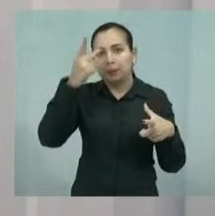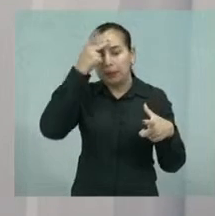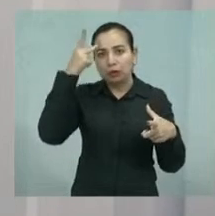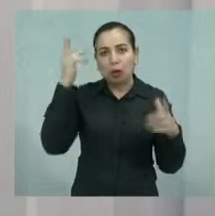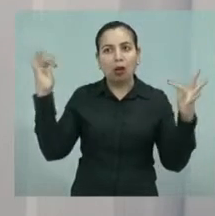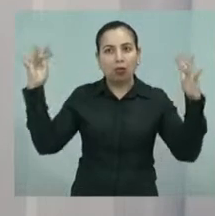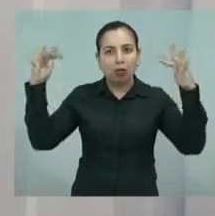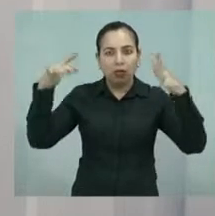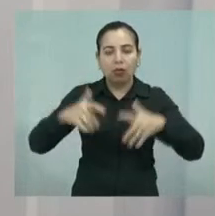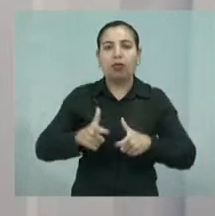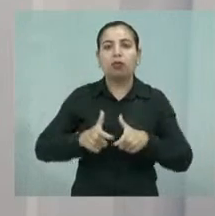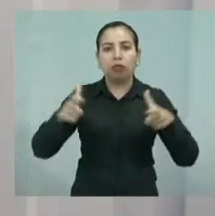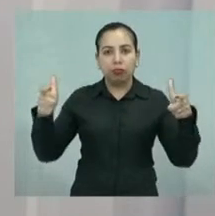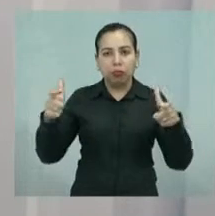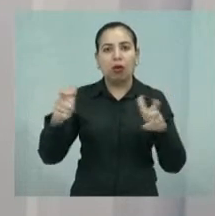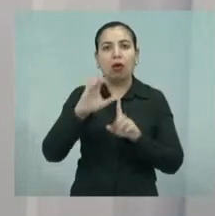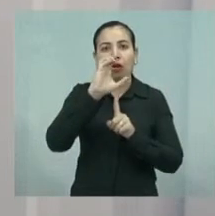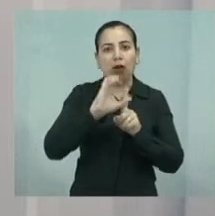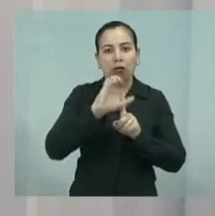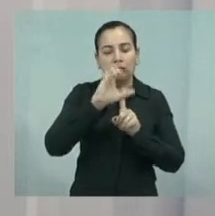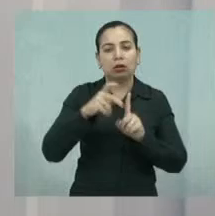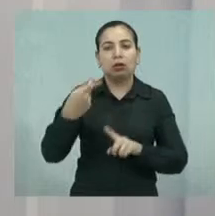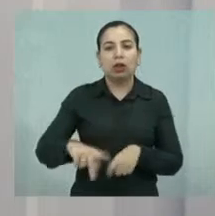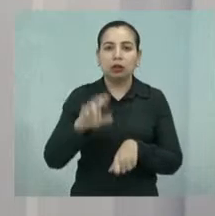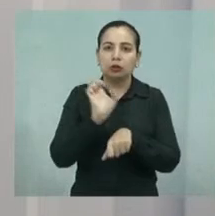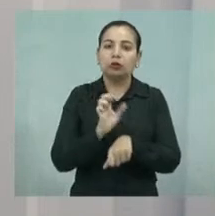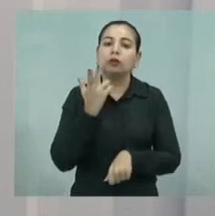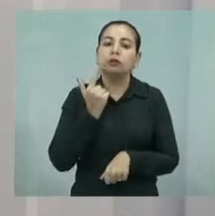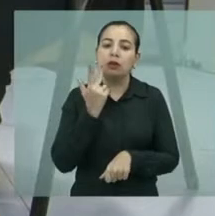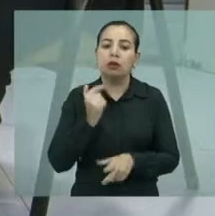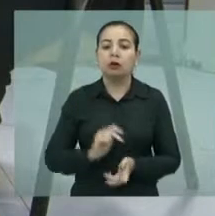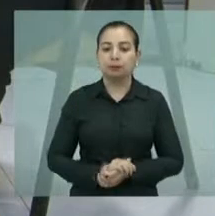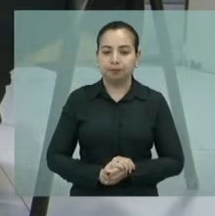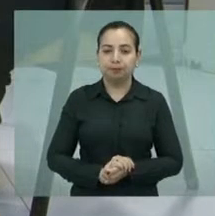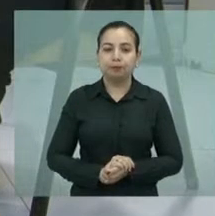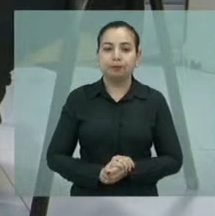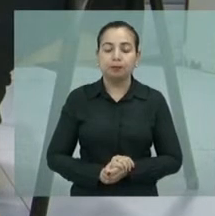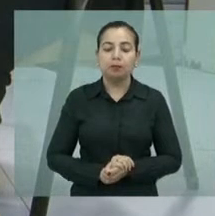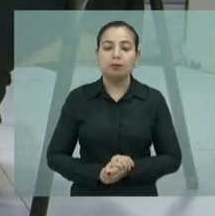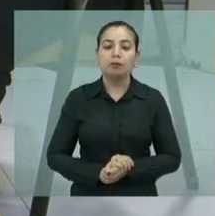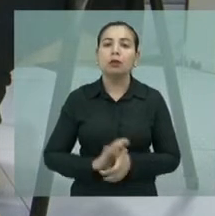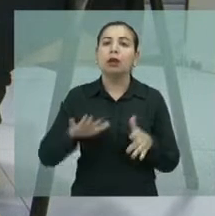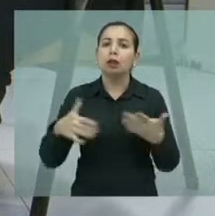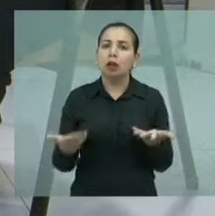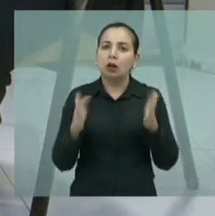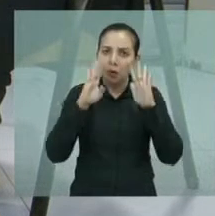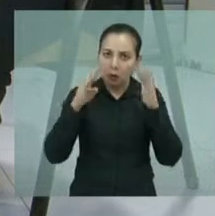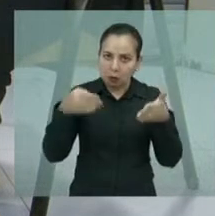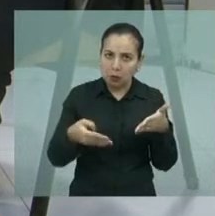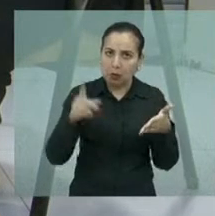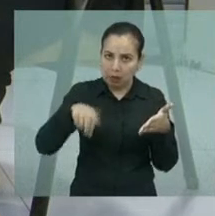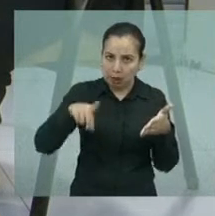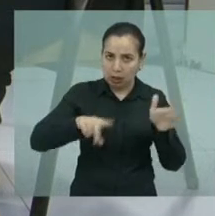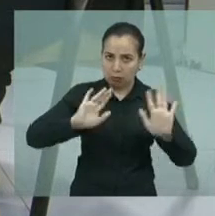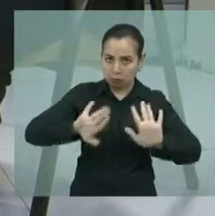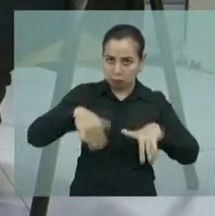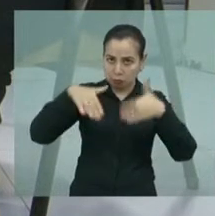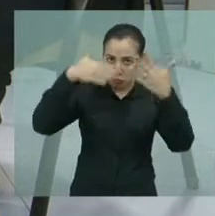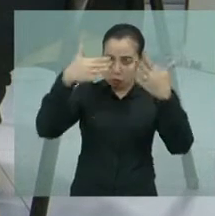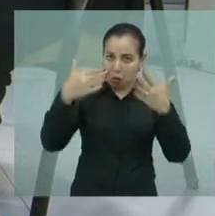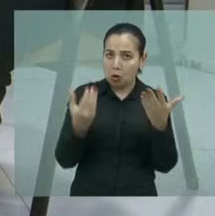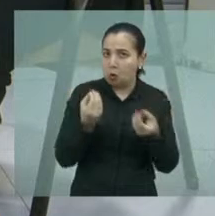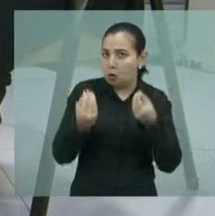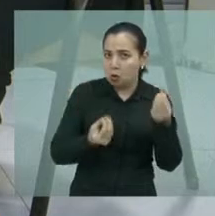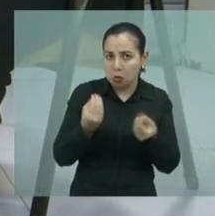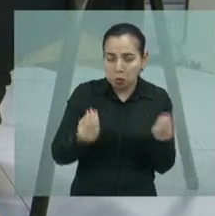gestão pública no calendário do Estado do Ceará. E um dos enfoques é desenvolvimento cooperado.